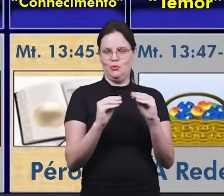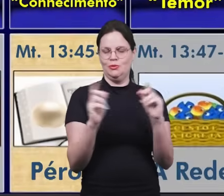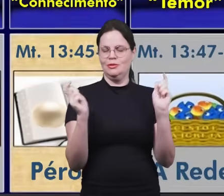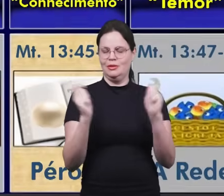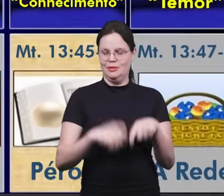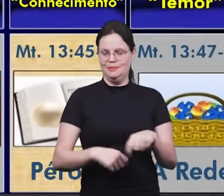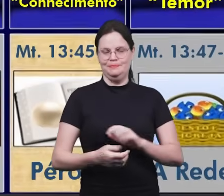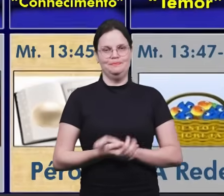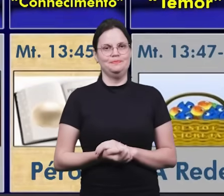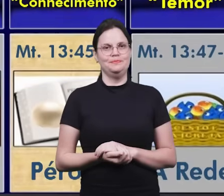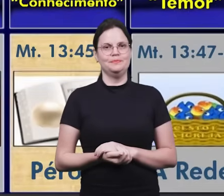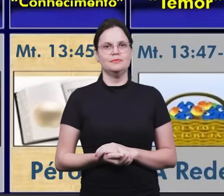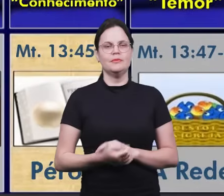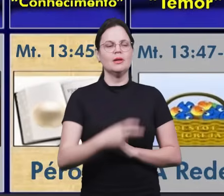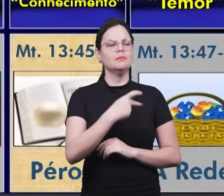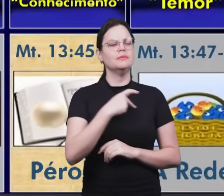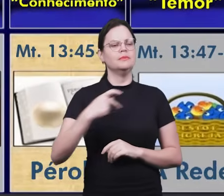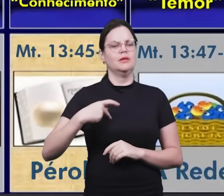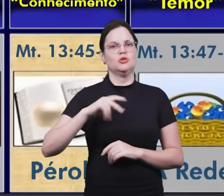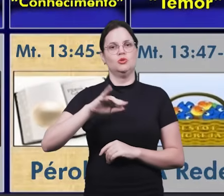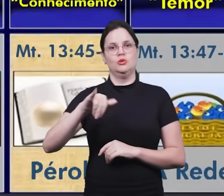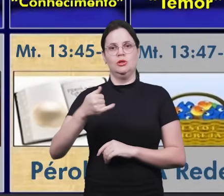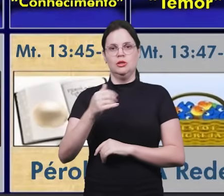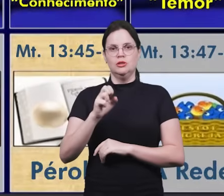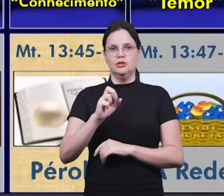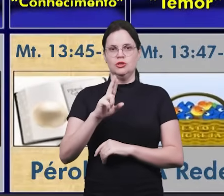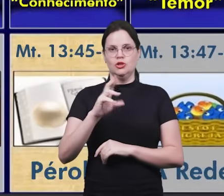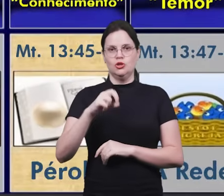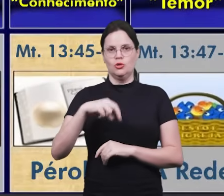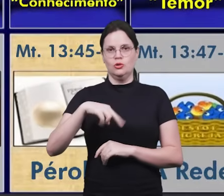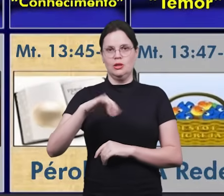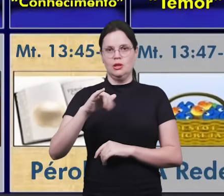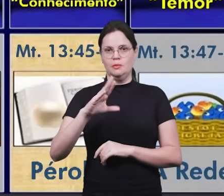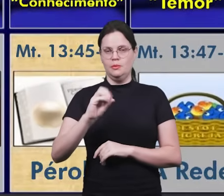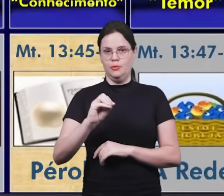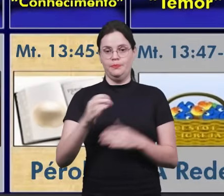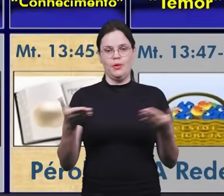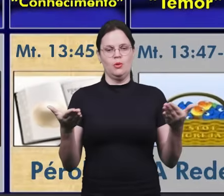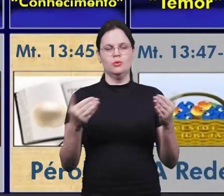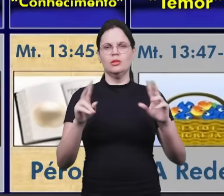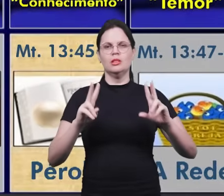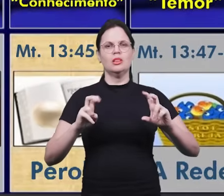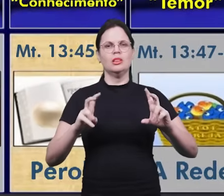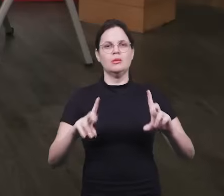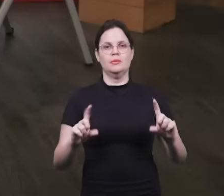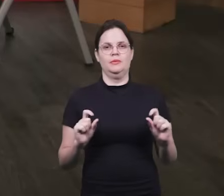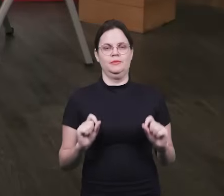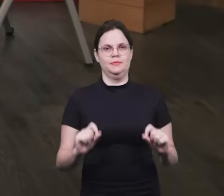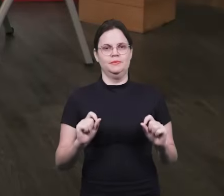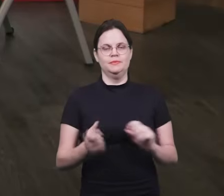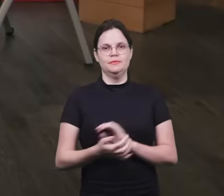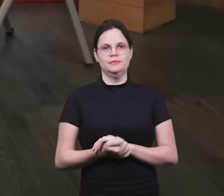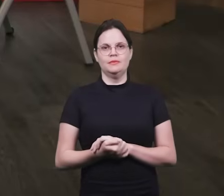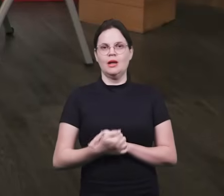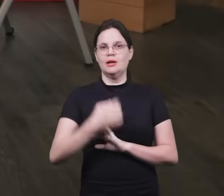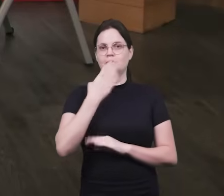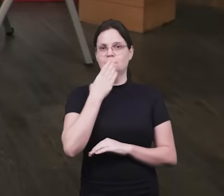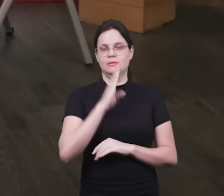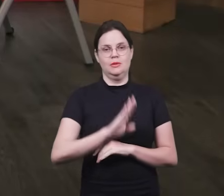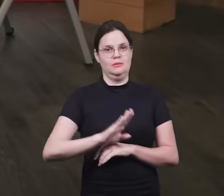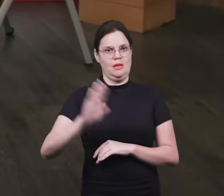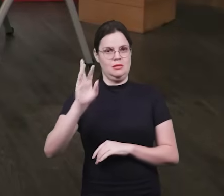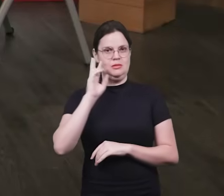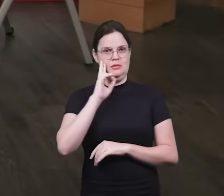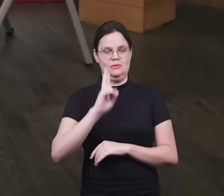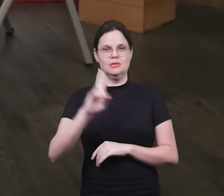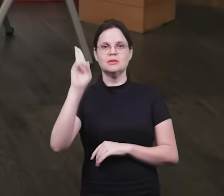aprendido. Pois bem, pastor Jerônimo, o tema de hoje fala sobre a promessa do Senhor,